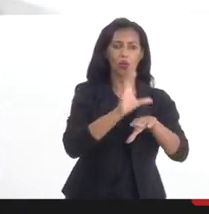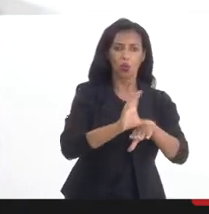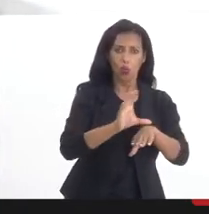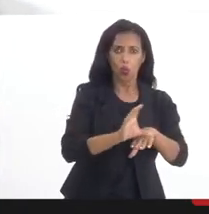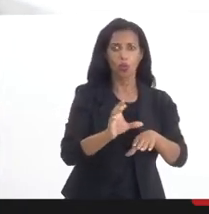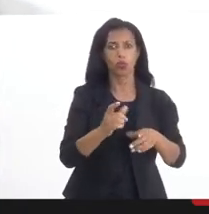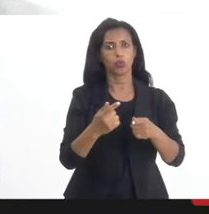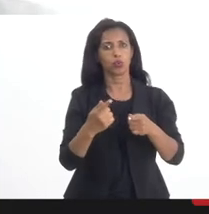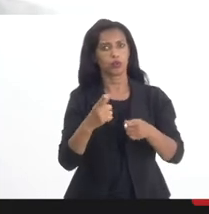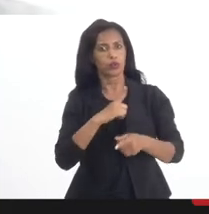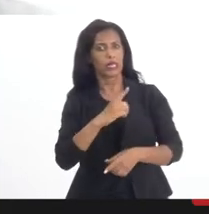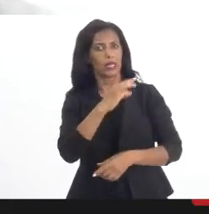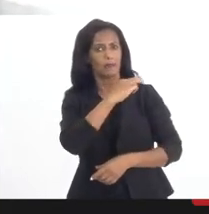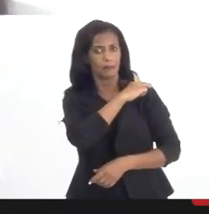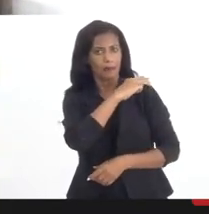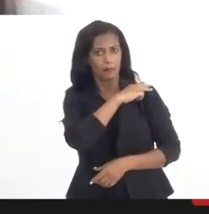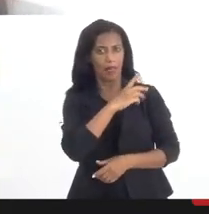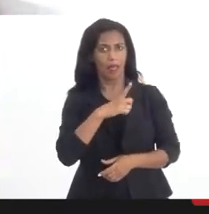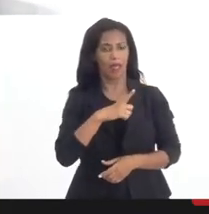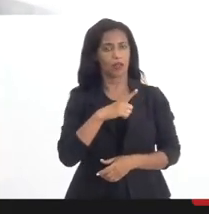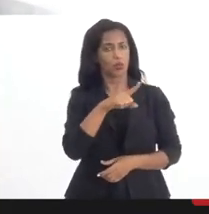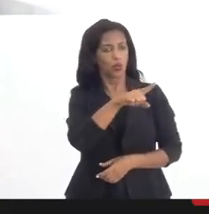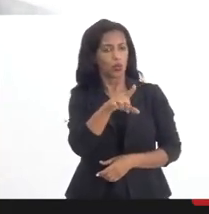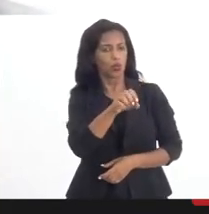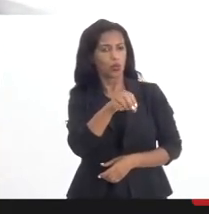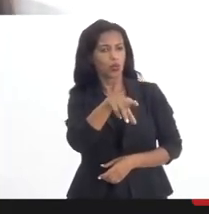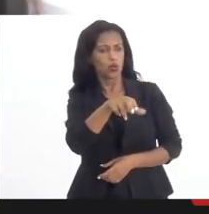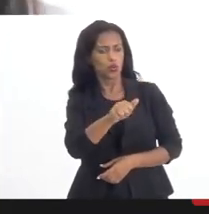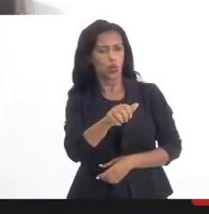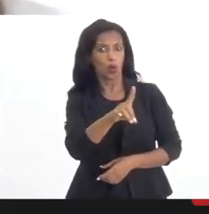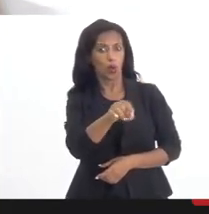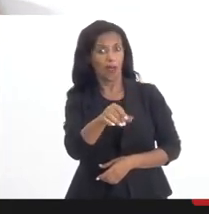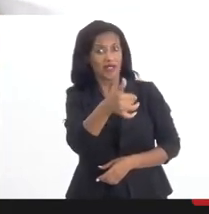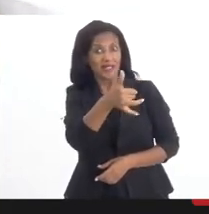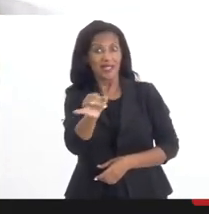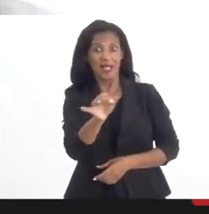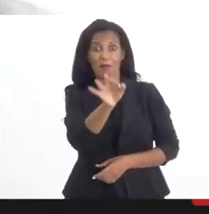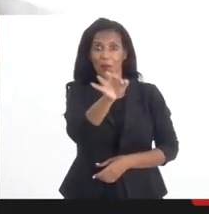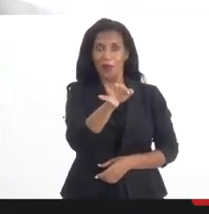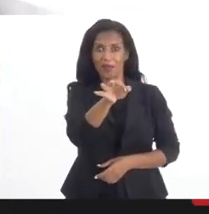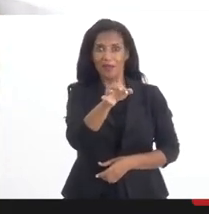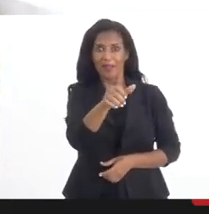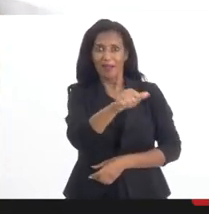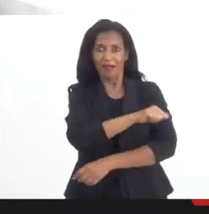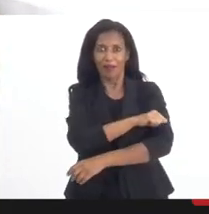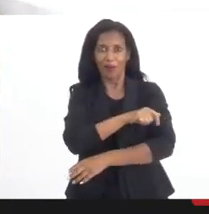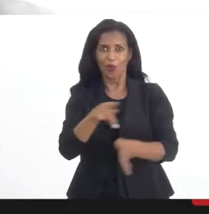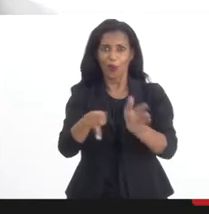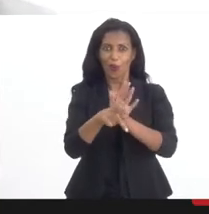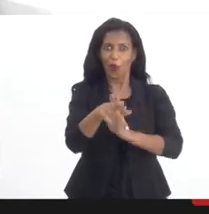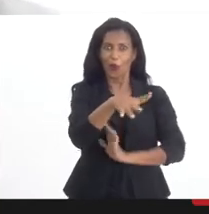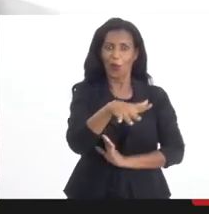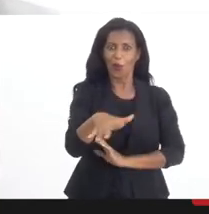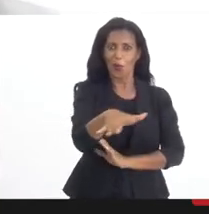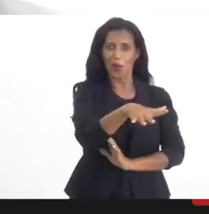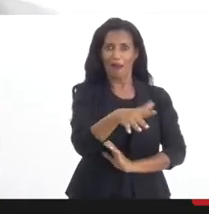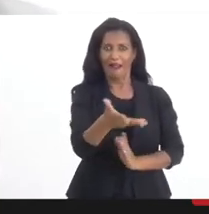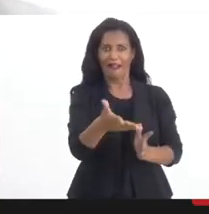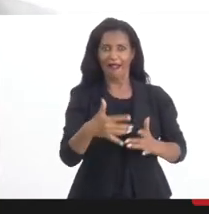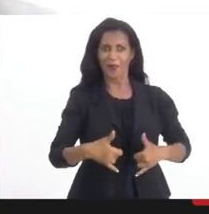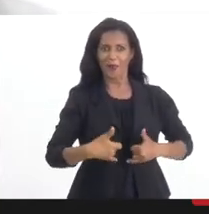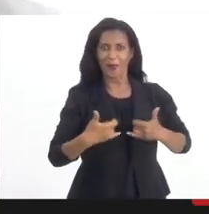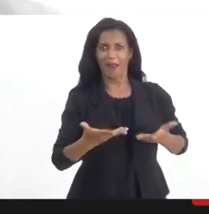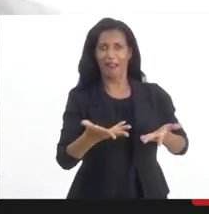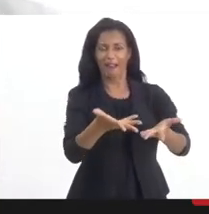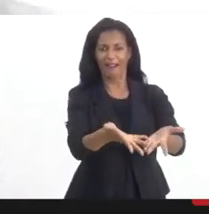atende uma população da Zona Oeste, 100% Zona Oeste, e é o prestígio, né?